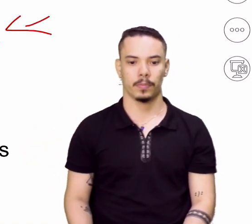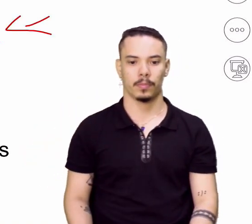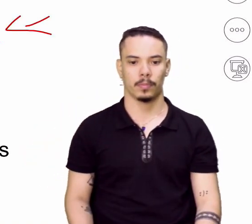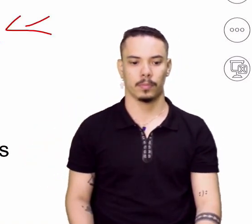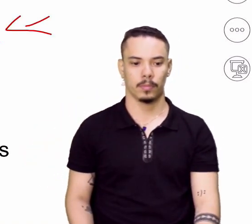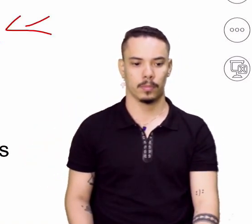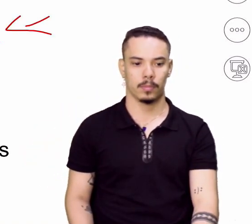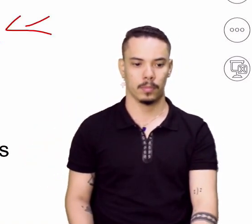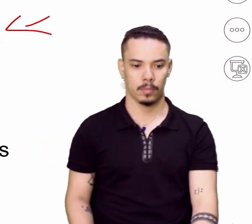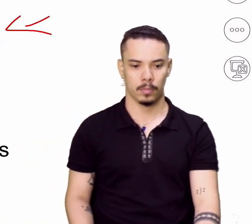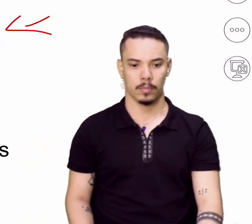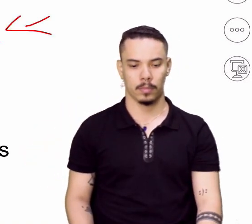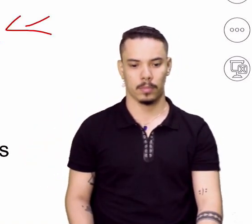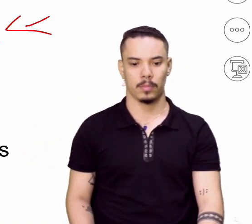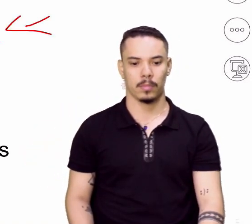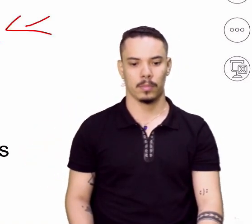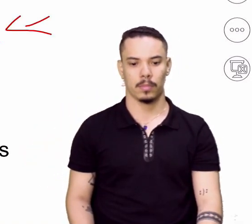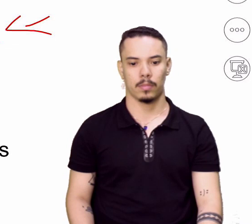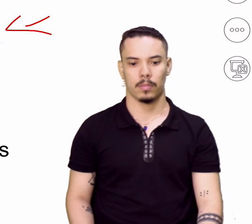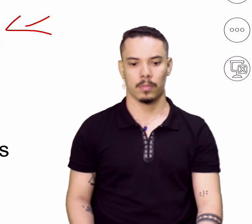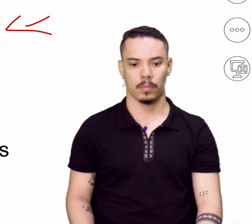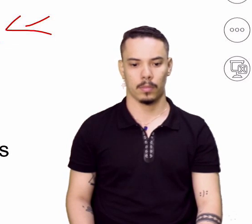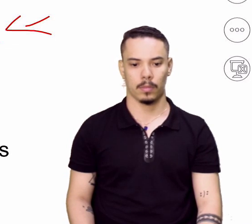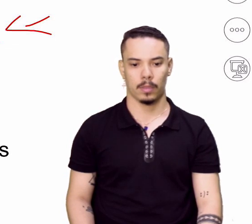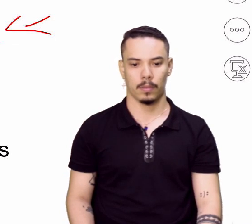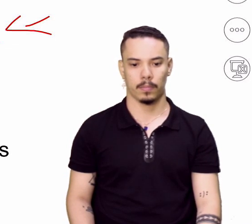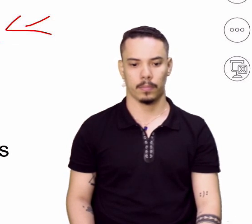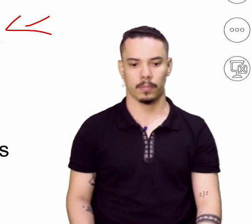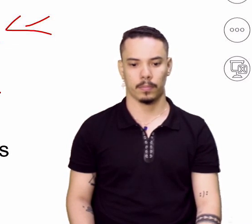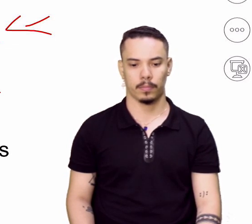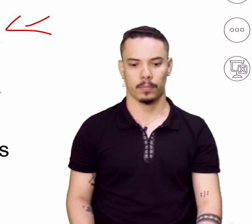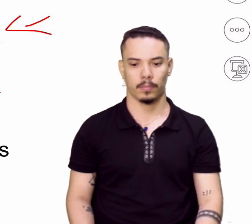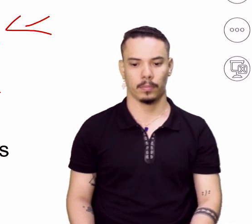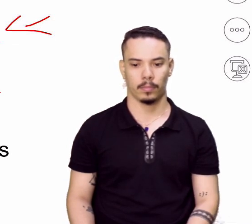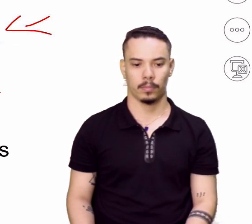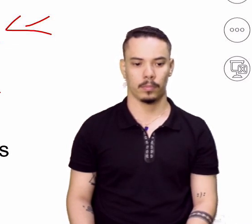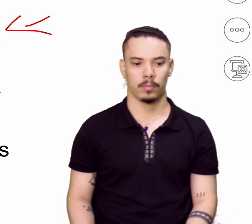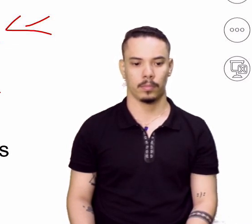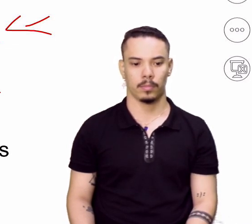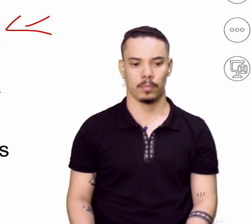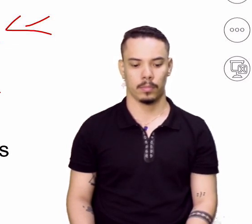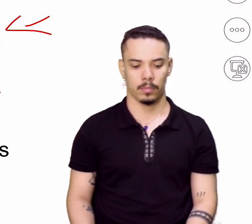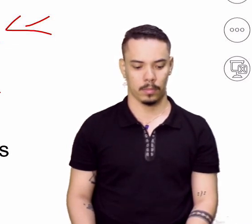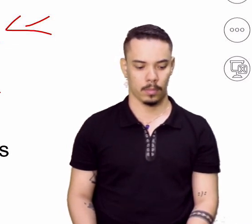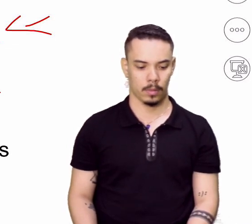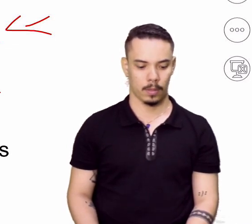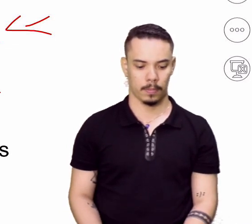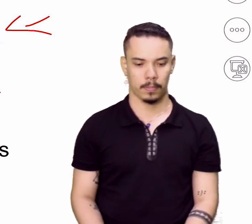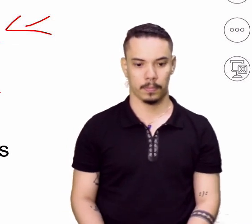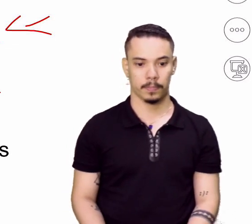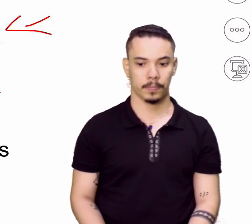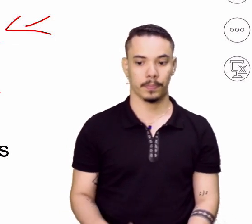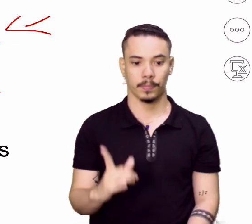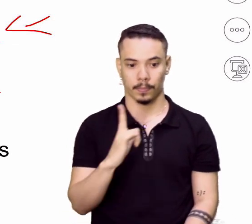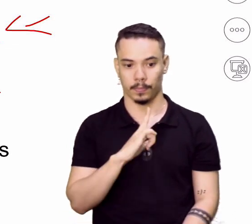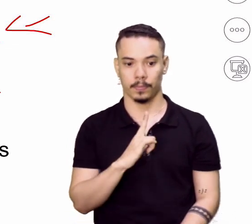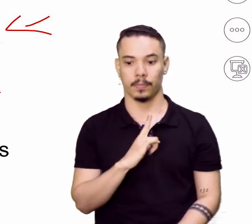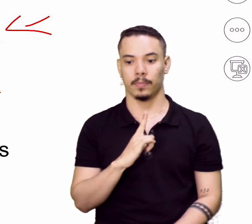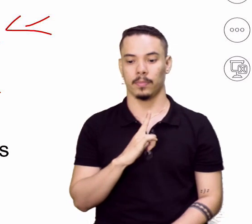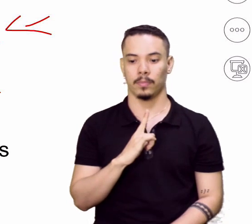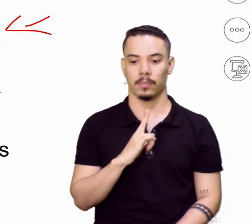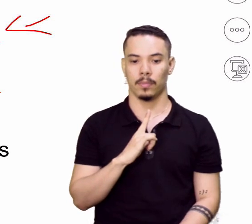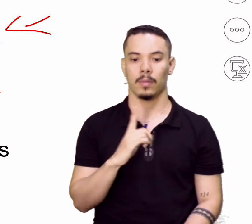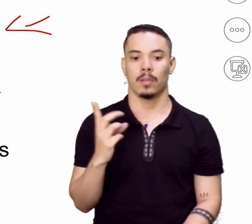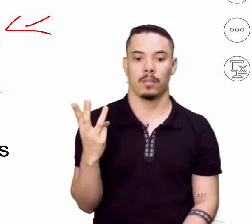D, Peter comes from Whitney. Is near Oxford. Aí eu tenho that, who